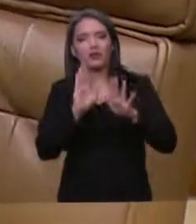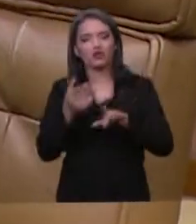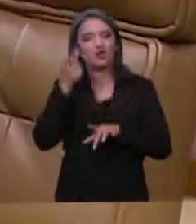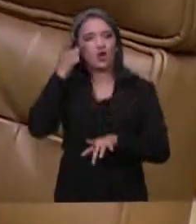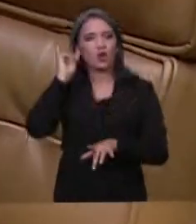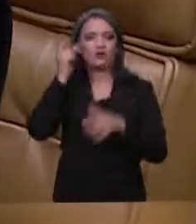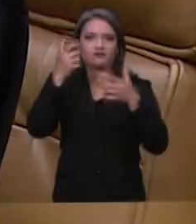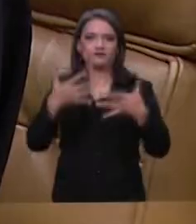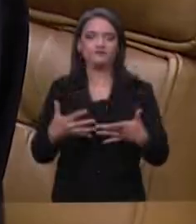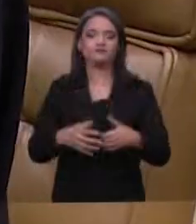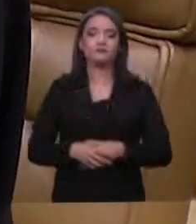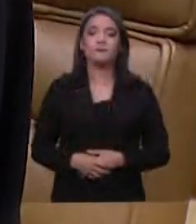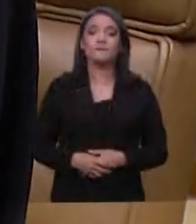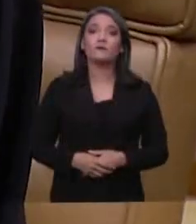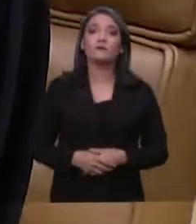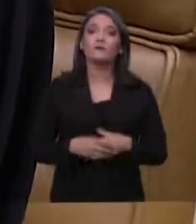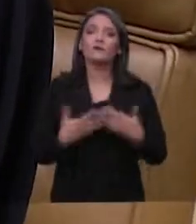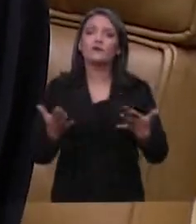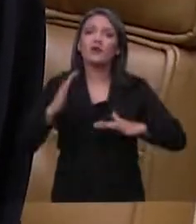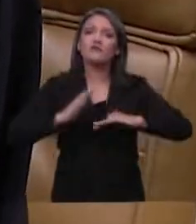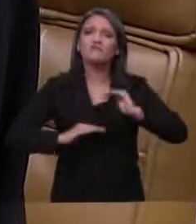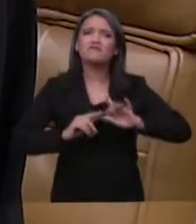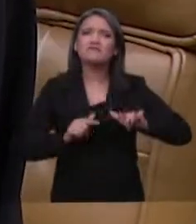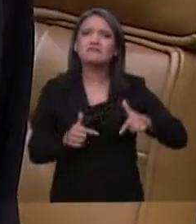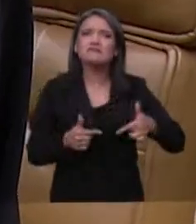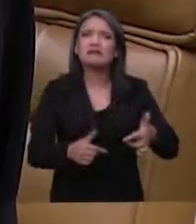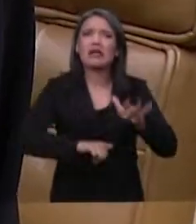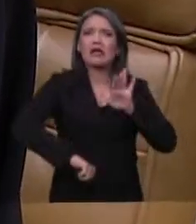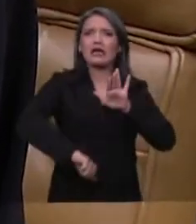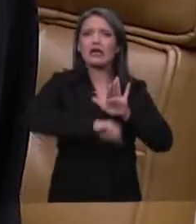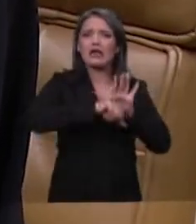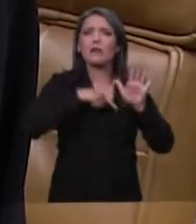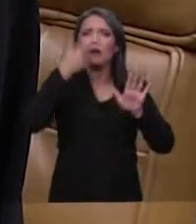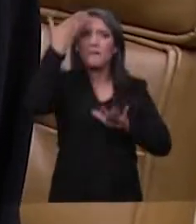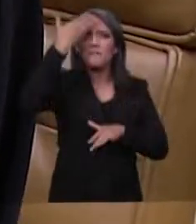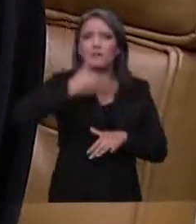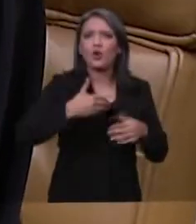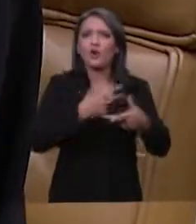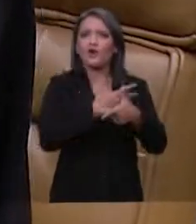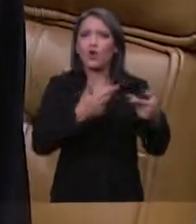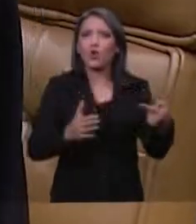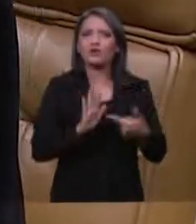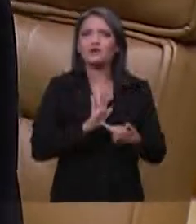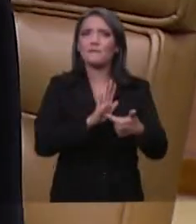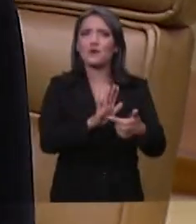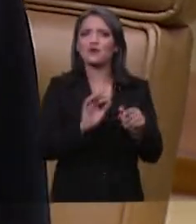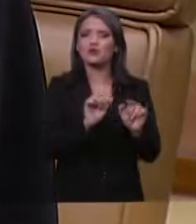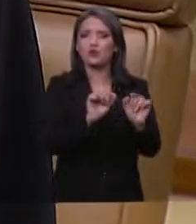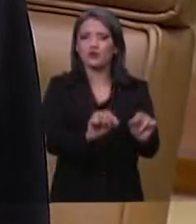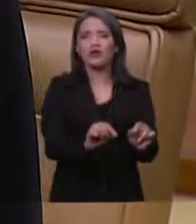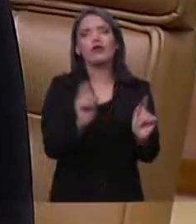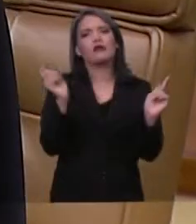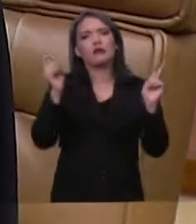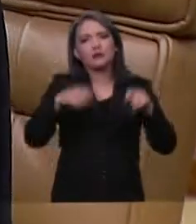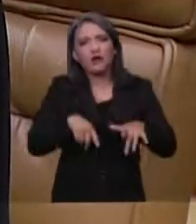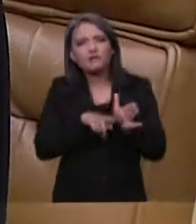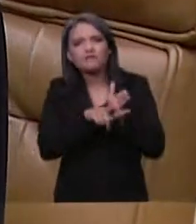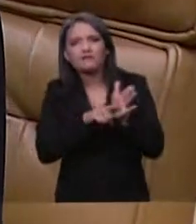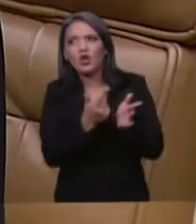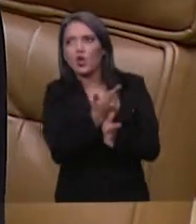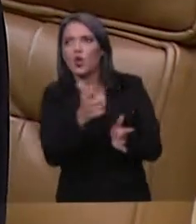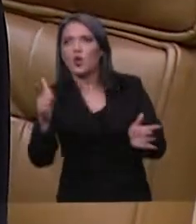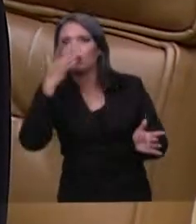infrações praticadas possuem firme relação e as provas utilizadas são capazes de influir diretamente nas apurações envolvendo